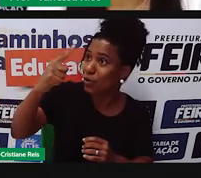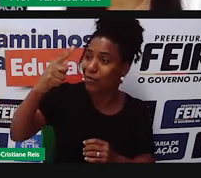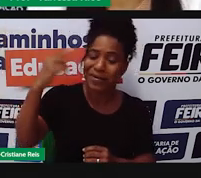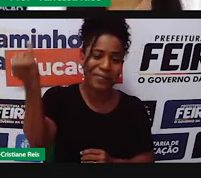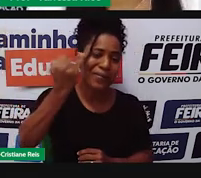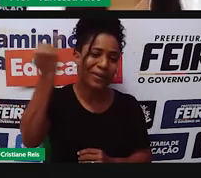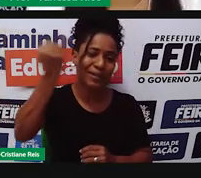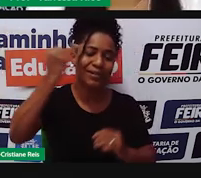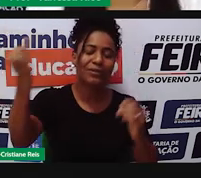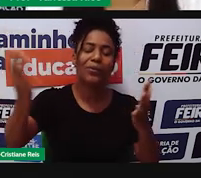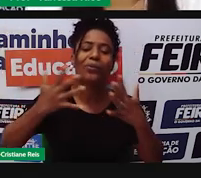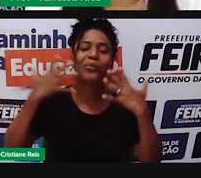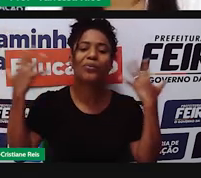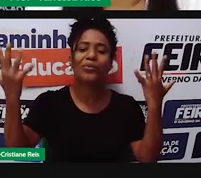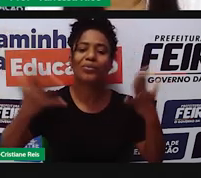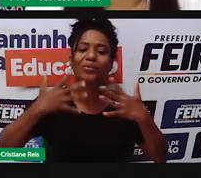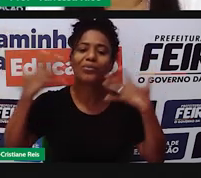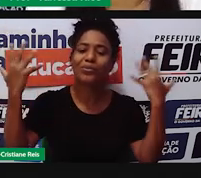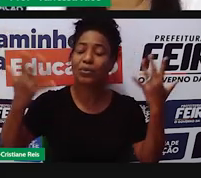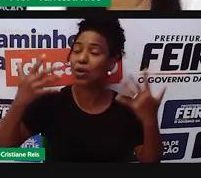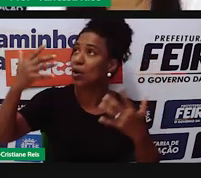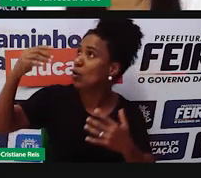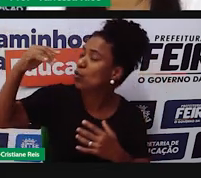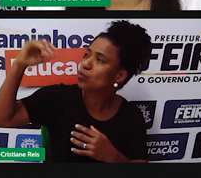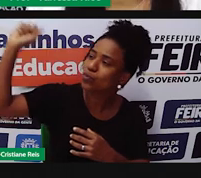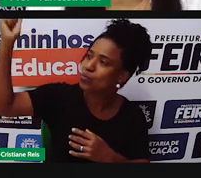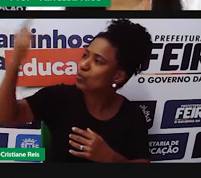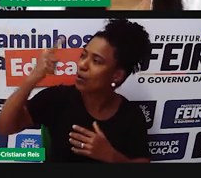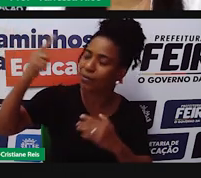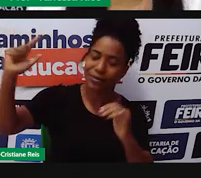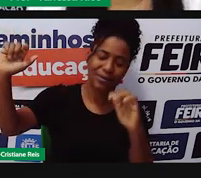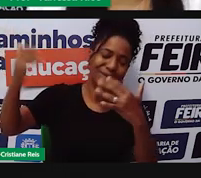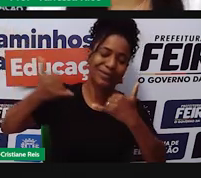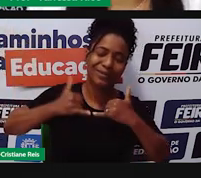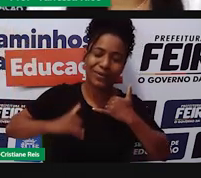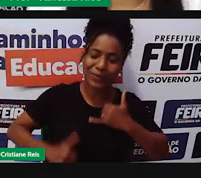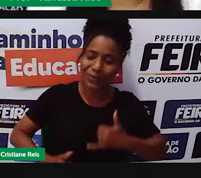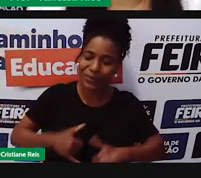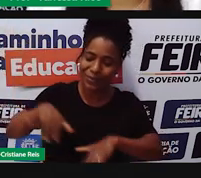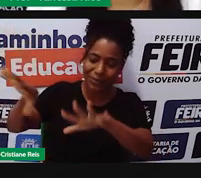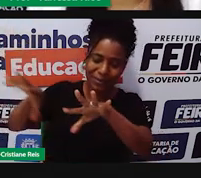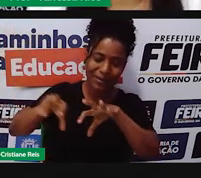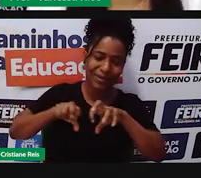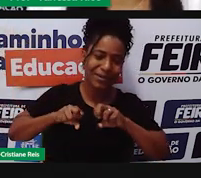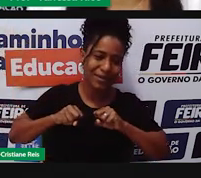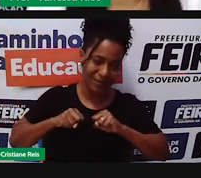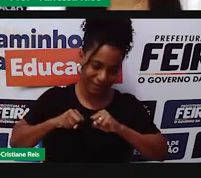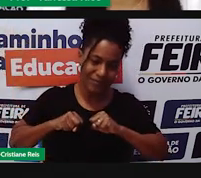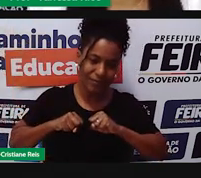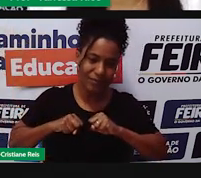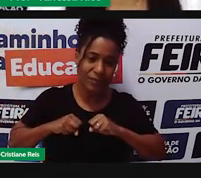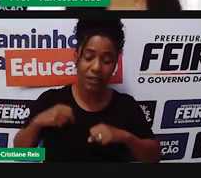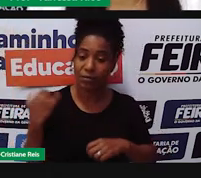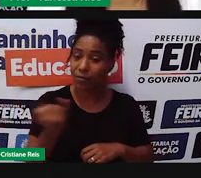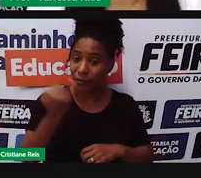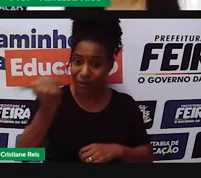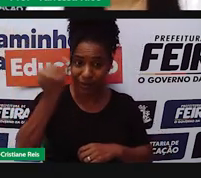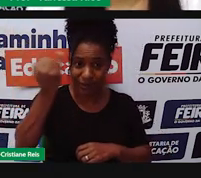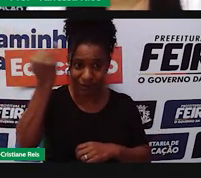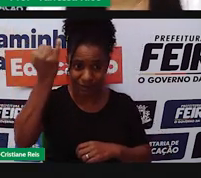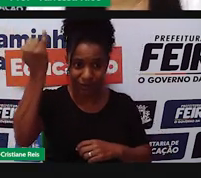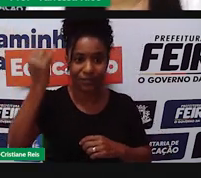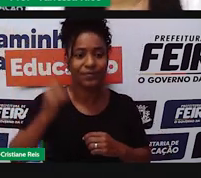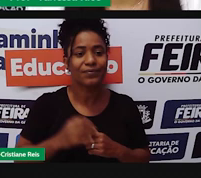da energia que o Sol emite para o nosso planeta. Sem essa emissão, né, dos raios solares, a gente